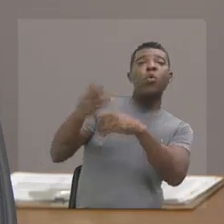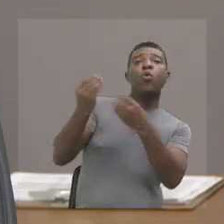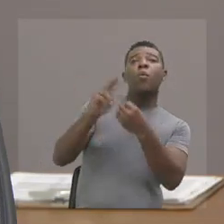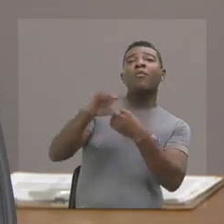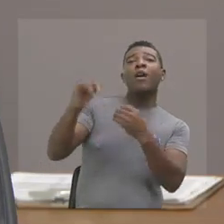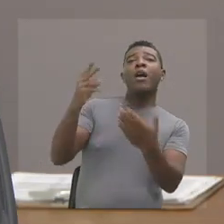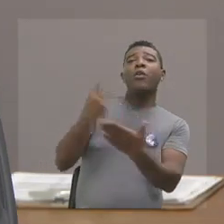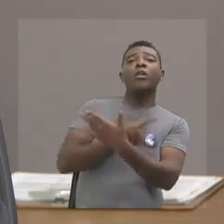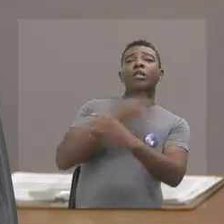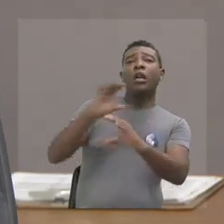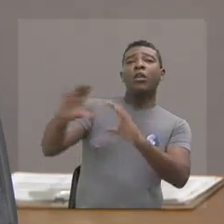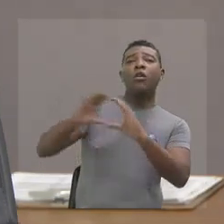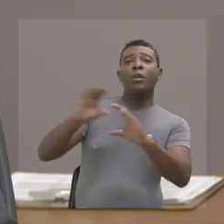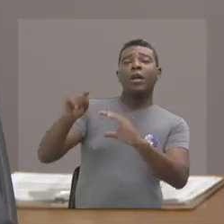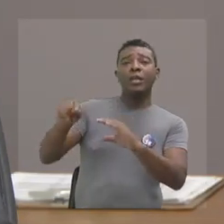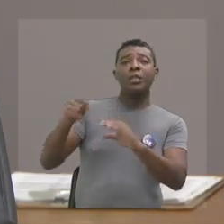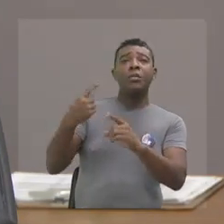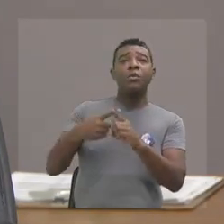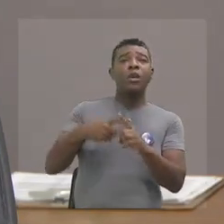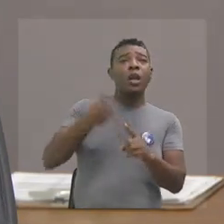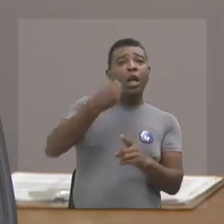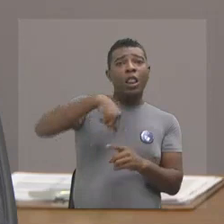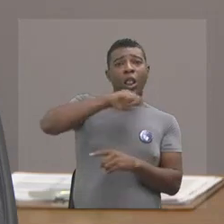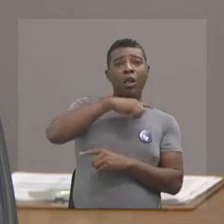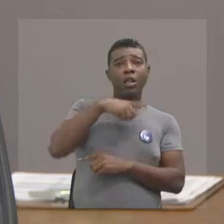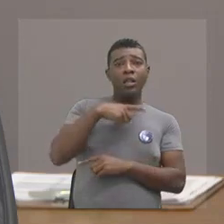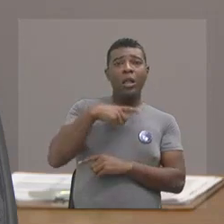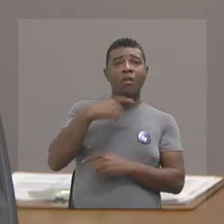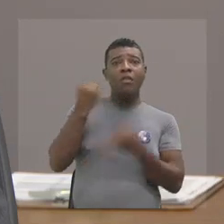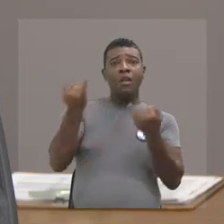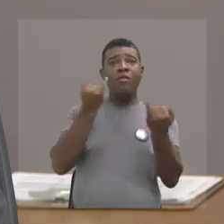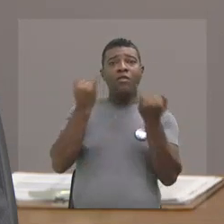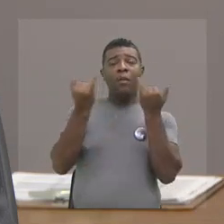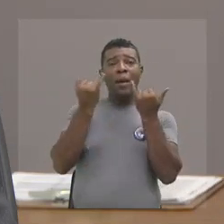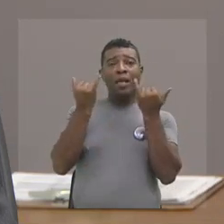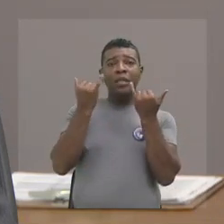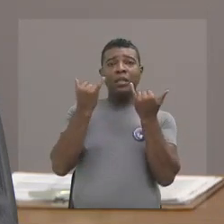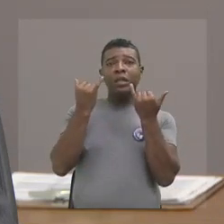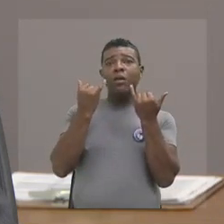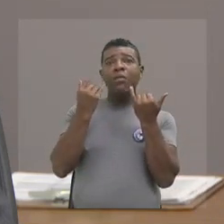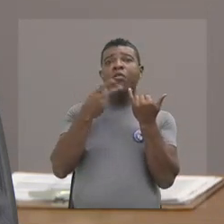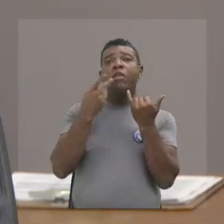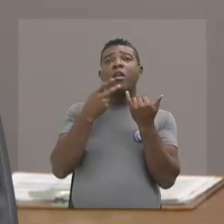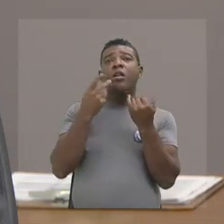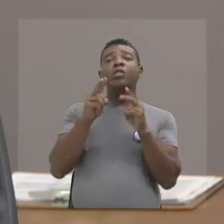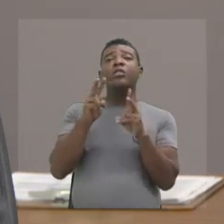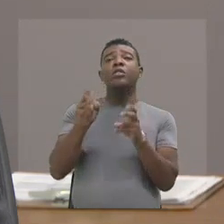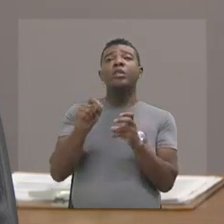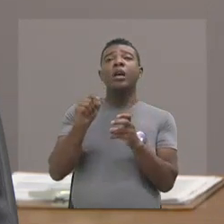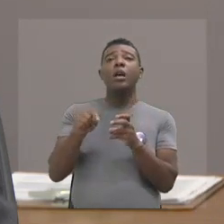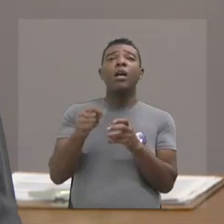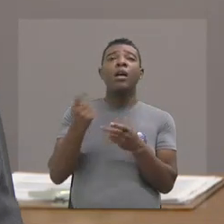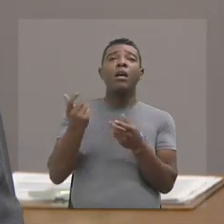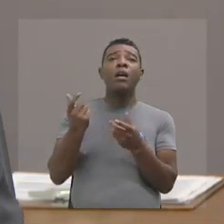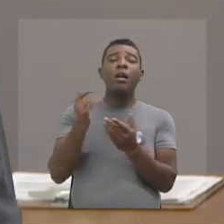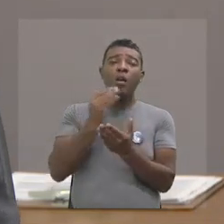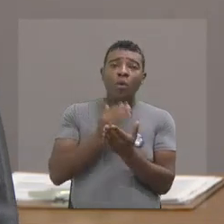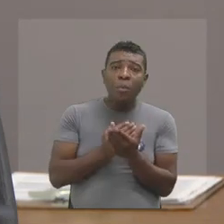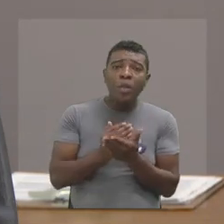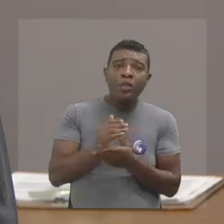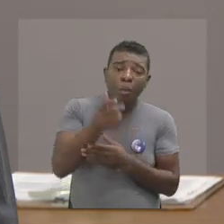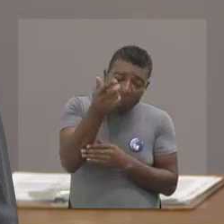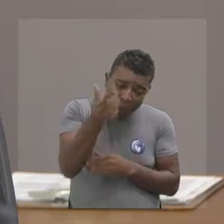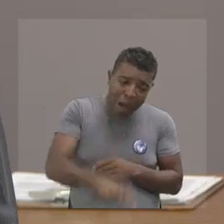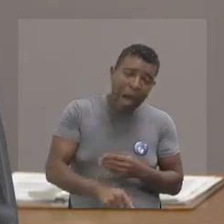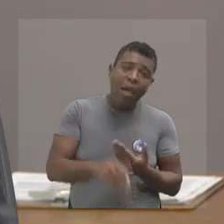municípios visto que nós tivemos informação essa comissão teve informação de que é iniciou mais um processo